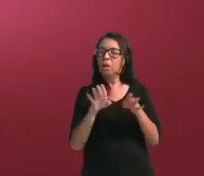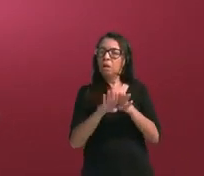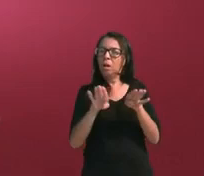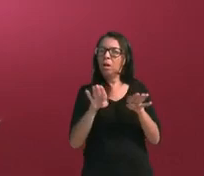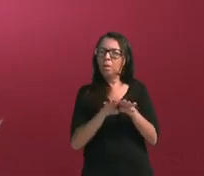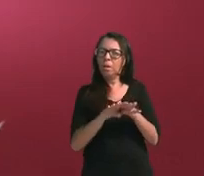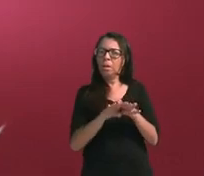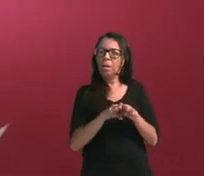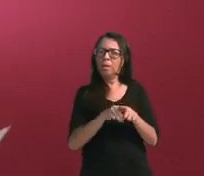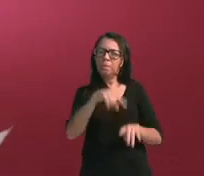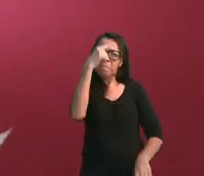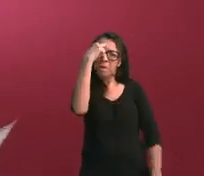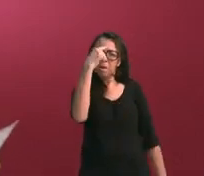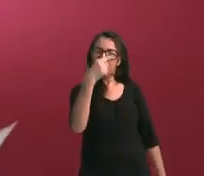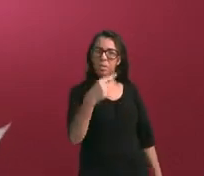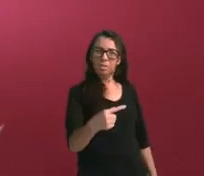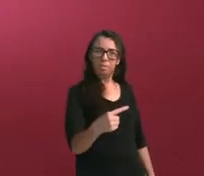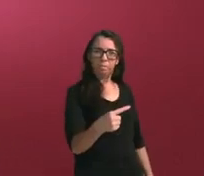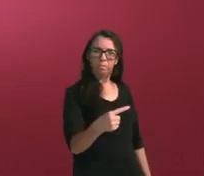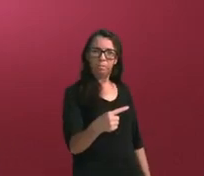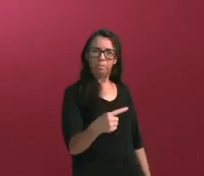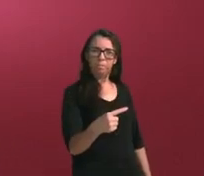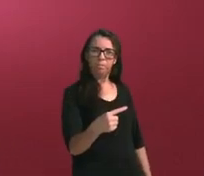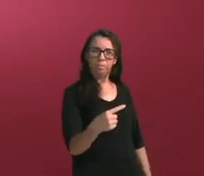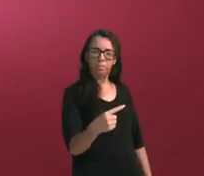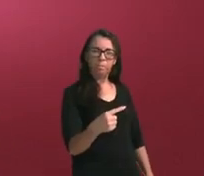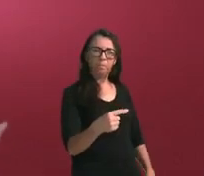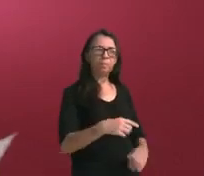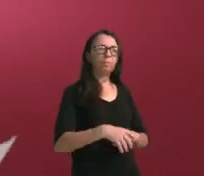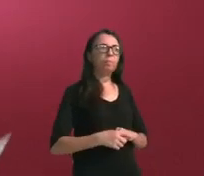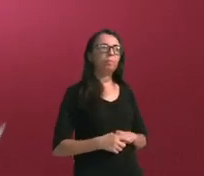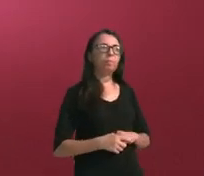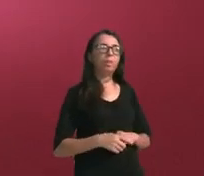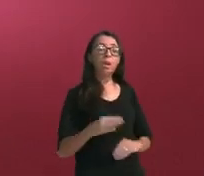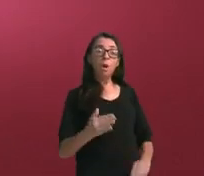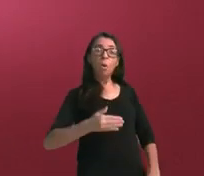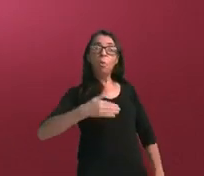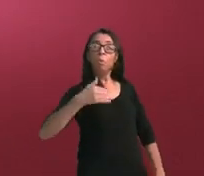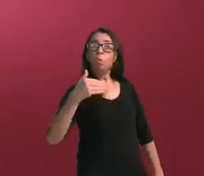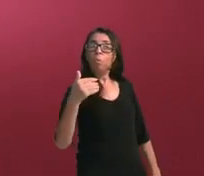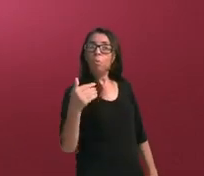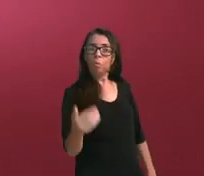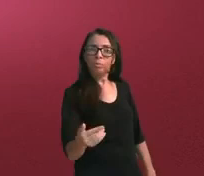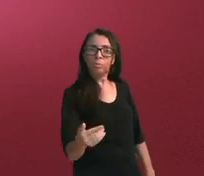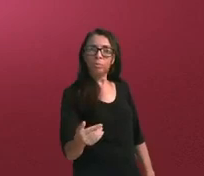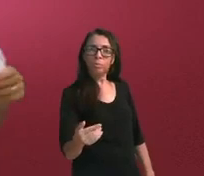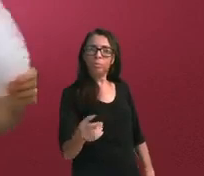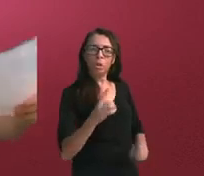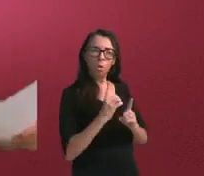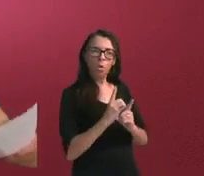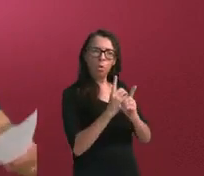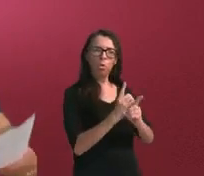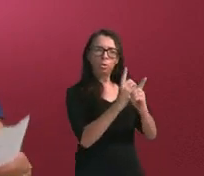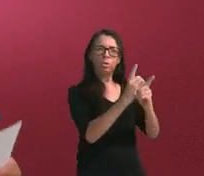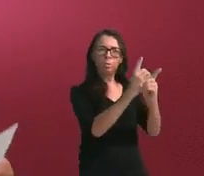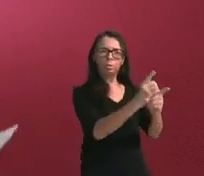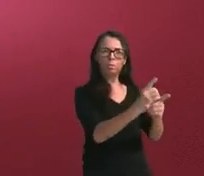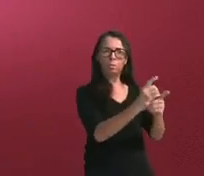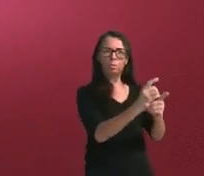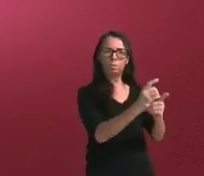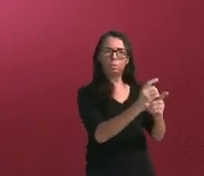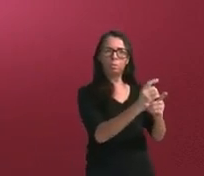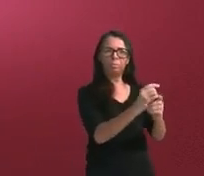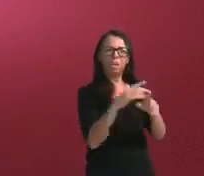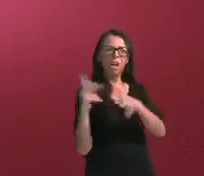comei do que vos for oferecido. Qual que foi a ordem de Jesus aos discípulos? Se vocês entrarem numa casa, alguém oferecer alguma